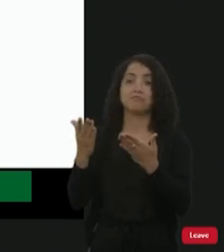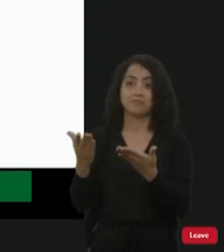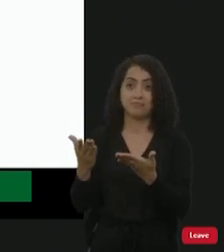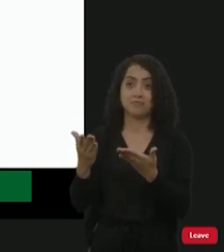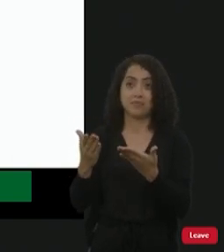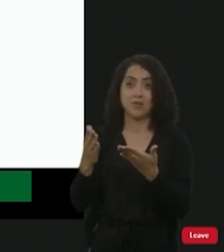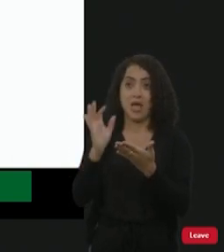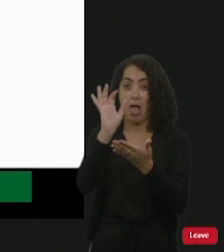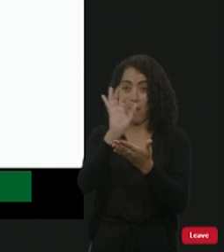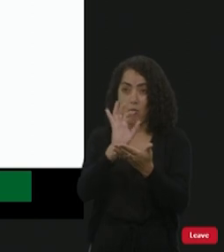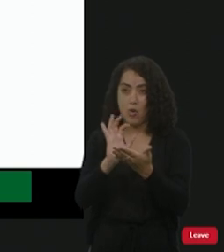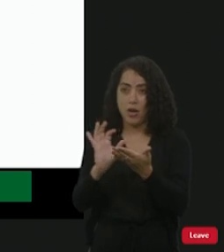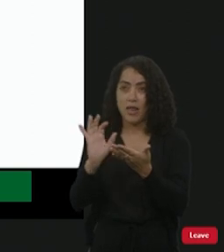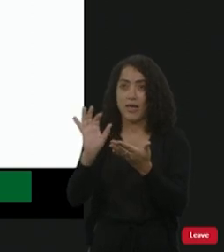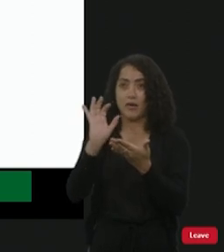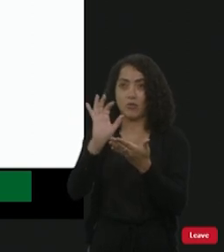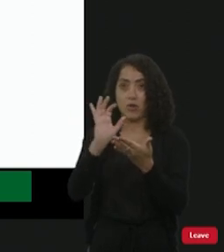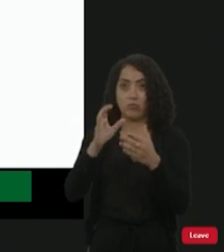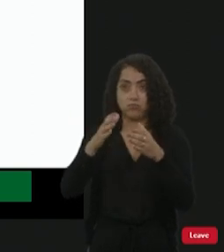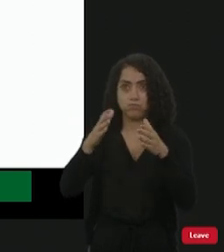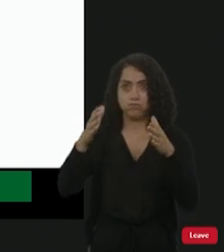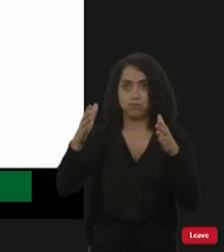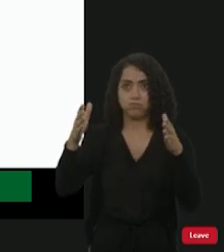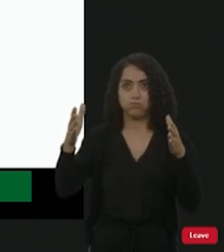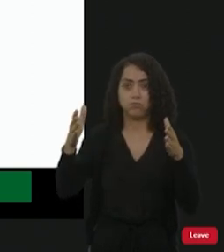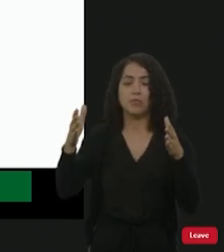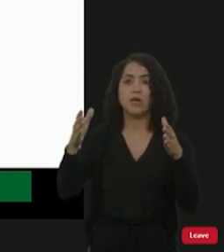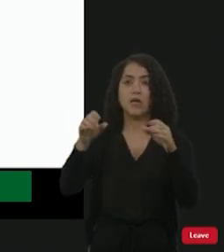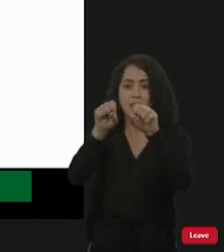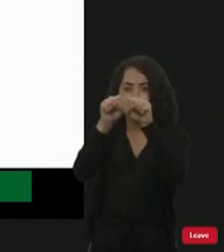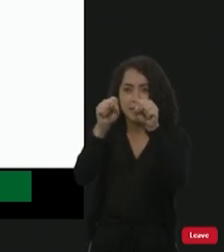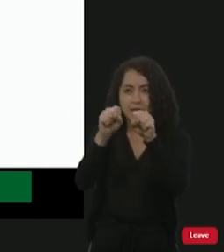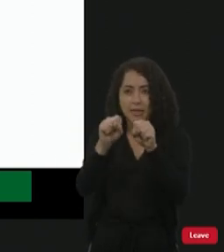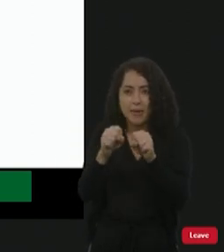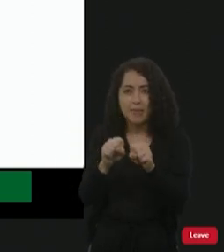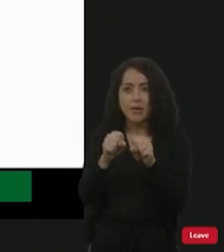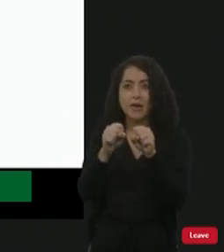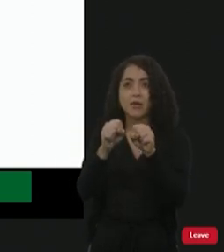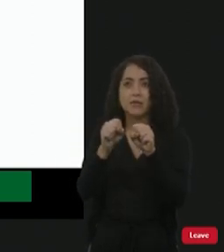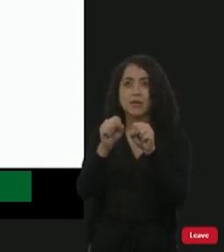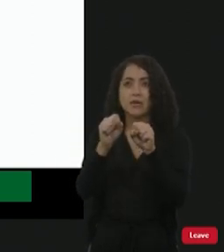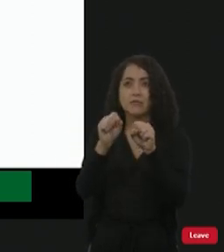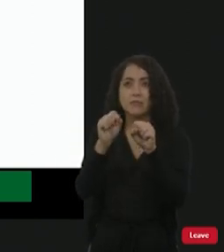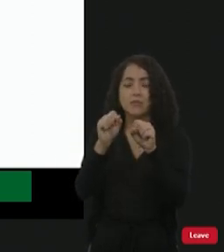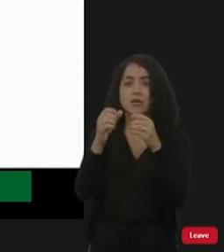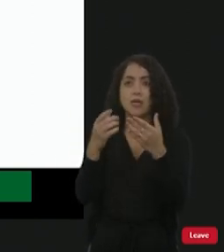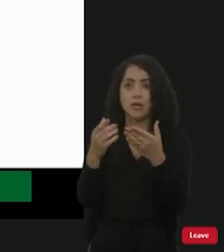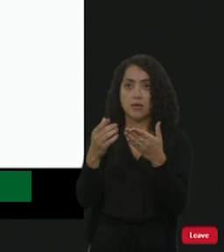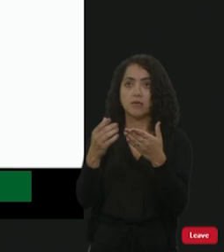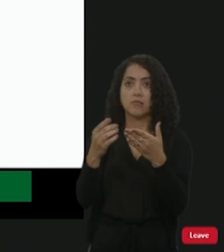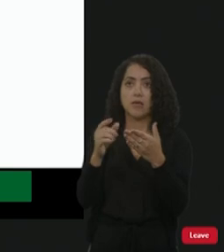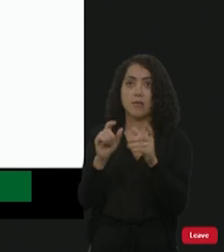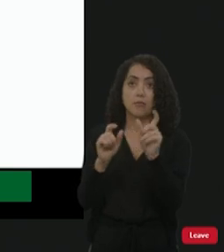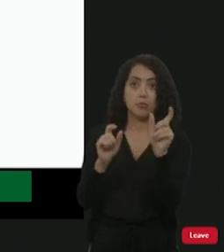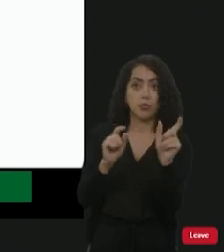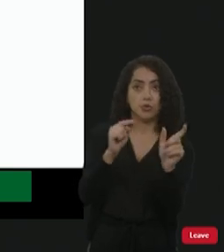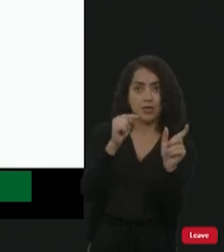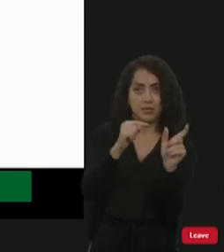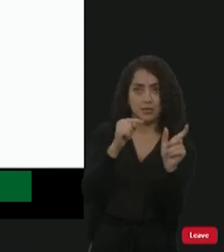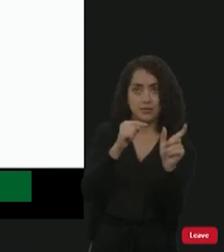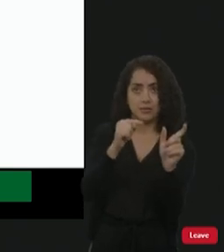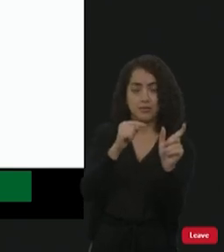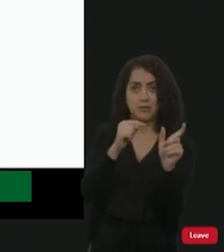molécula de esfingomielina. Vejam que ela é grande e ela deveria ser quebrada, né, pela esfingomielinase ácida. Então, aqui ó,